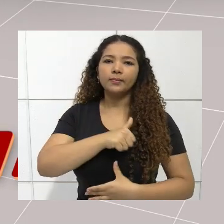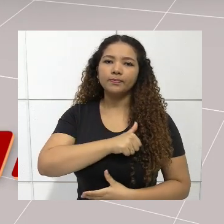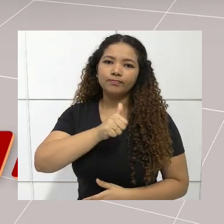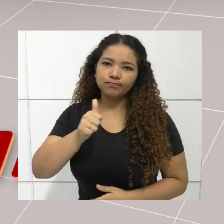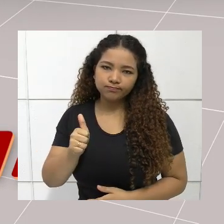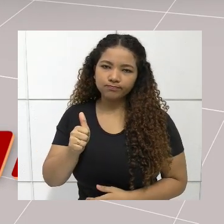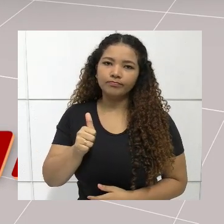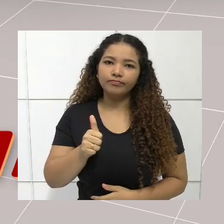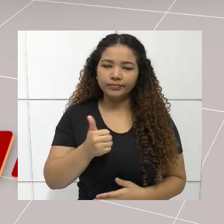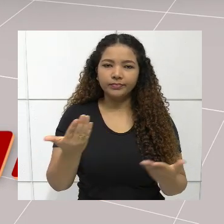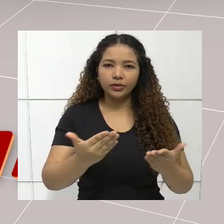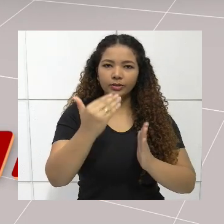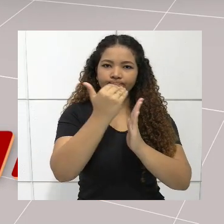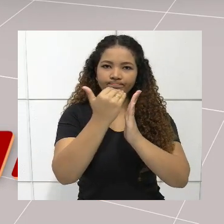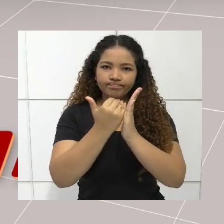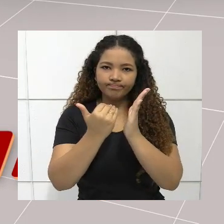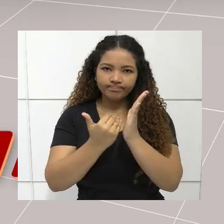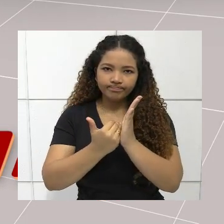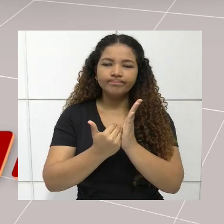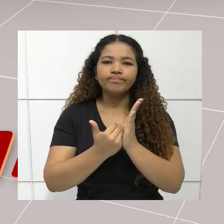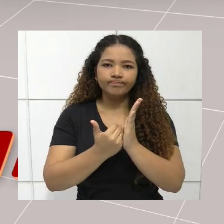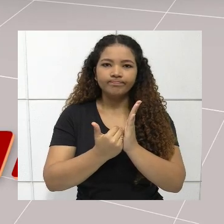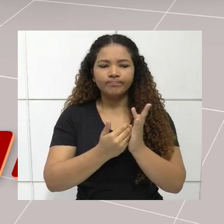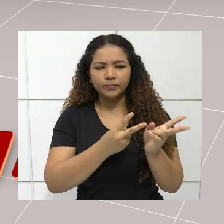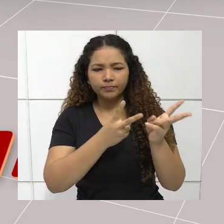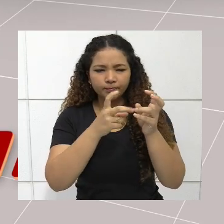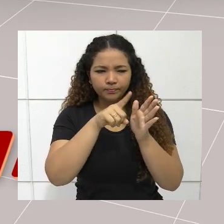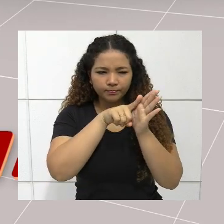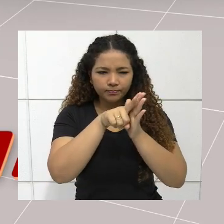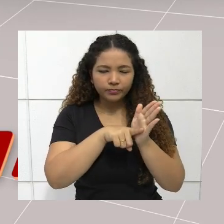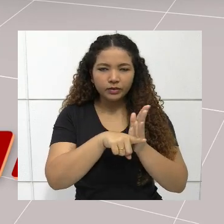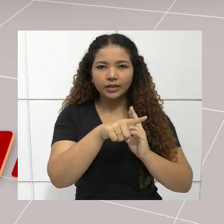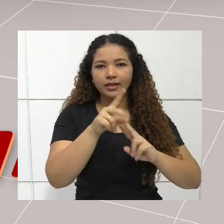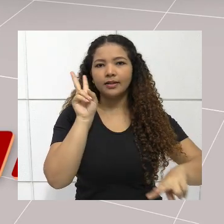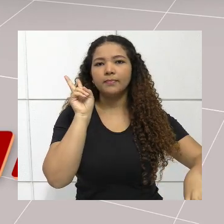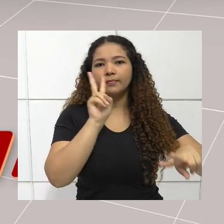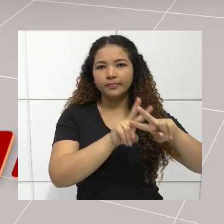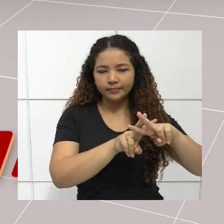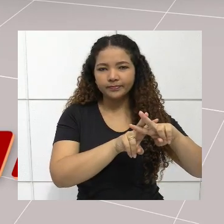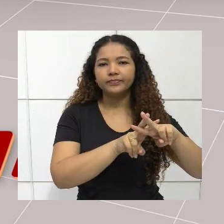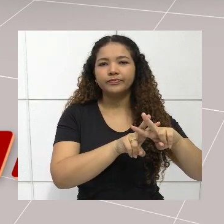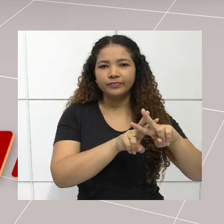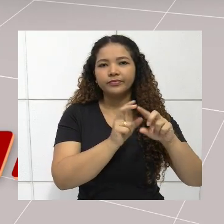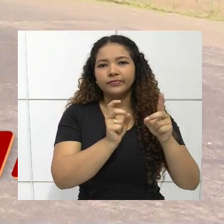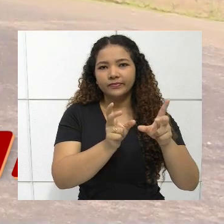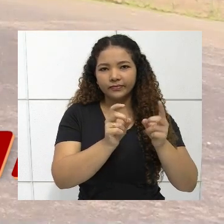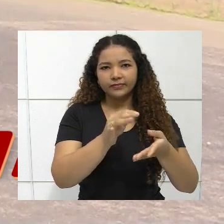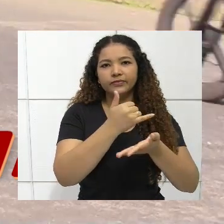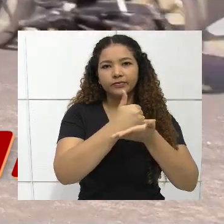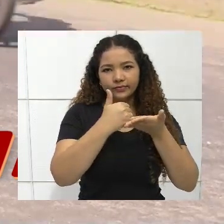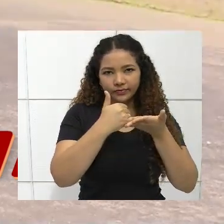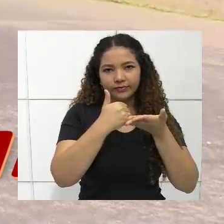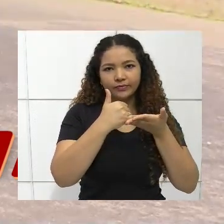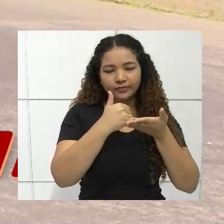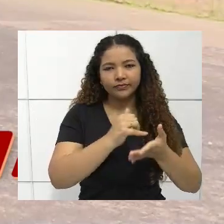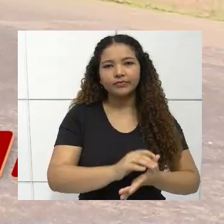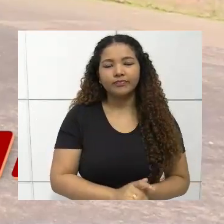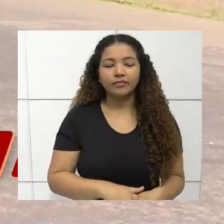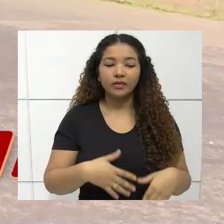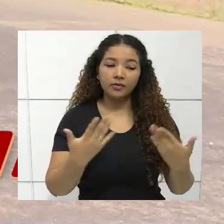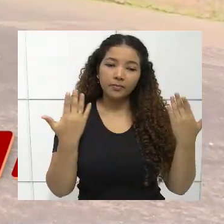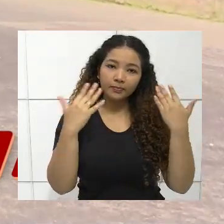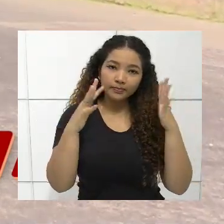os procedimentos cabíveis foram tomados. O homem está preso, acusado de tráfico de drogas. Então é isso, parabéns